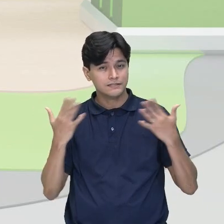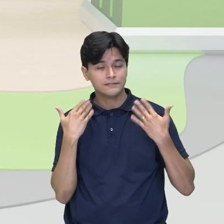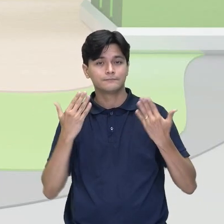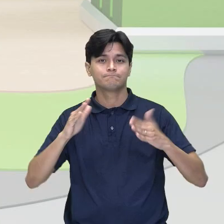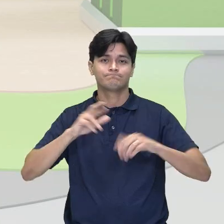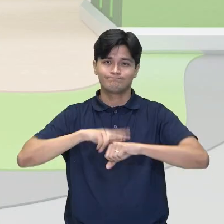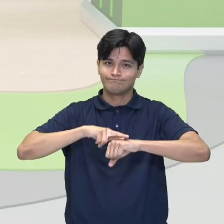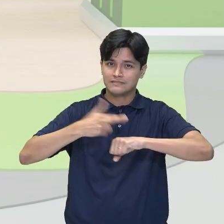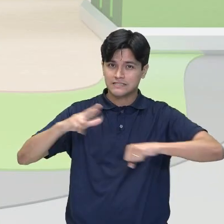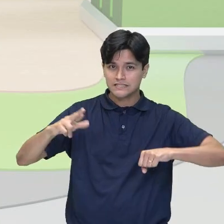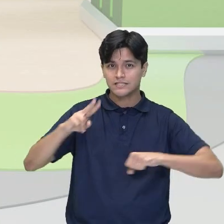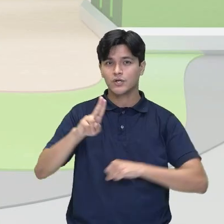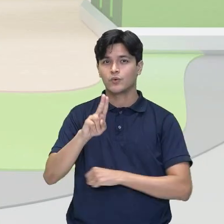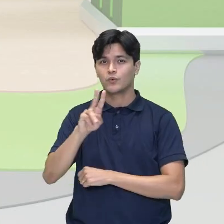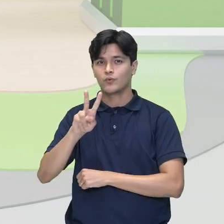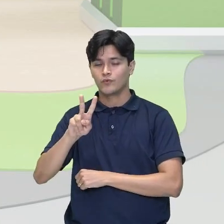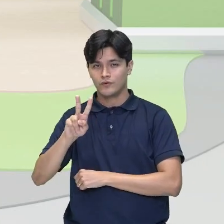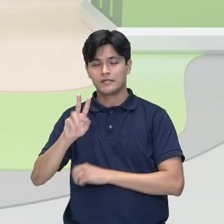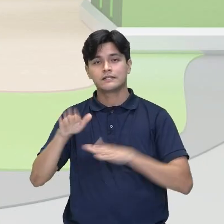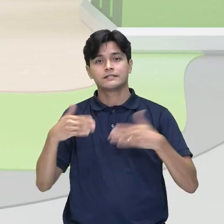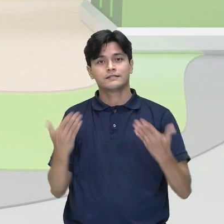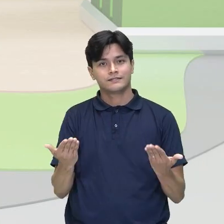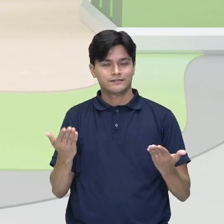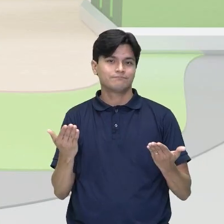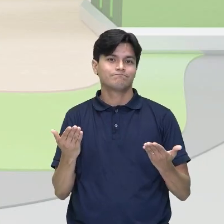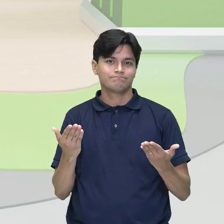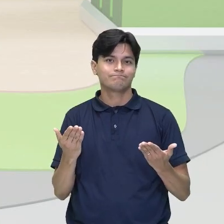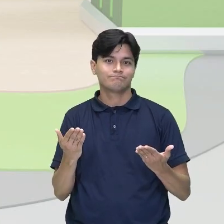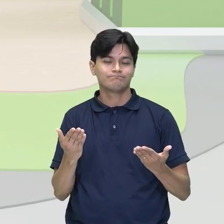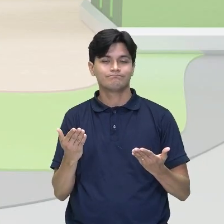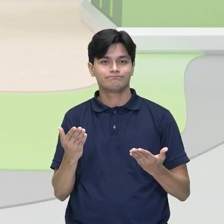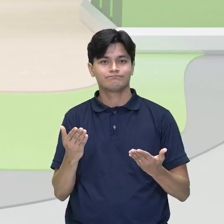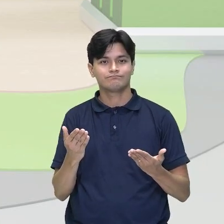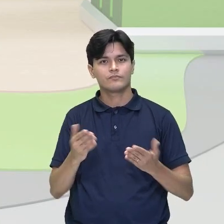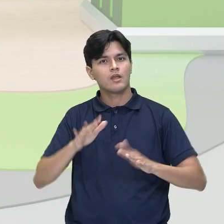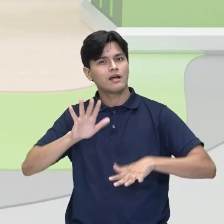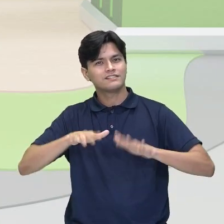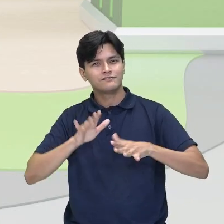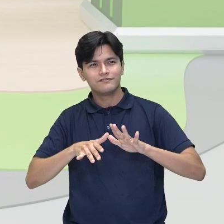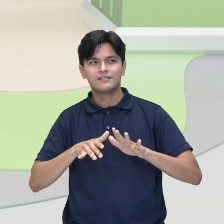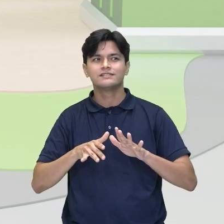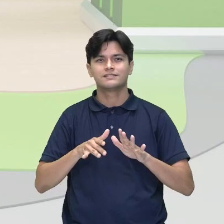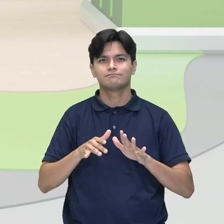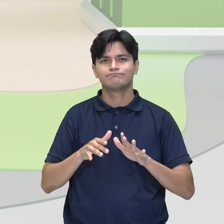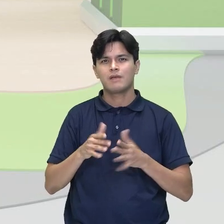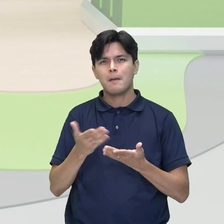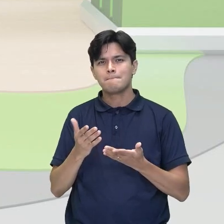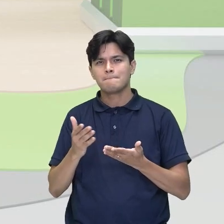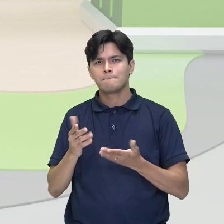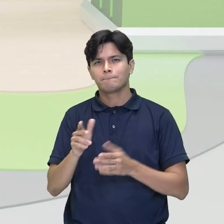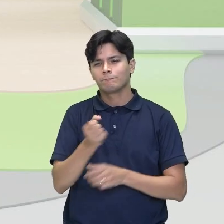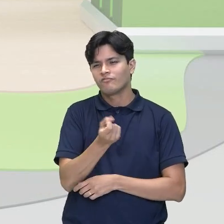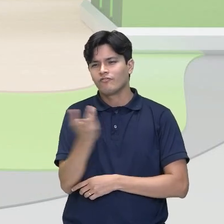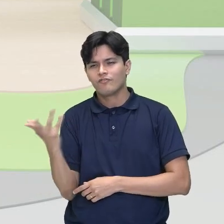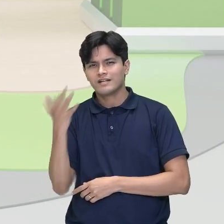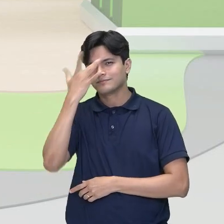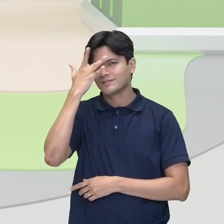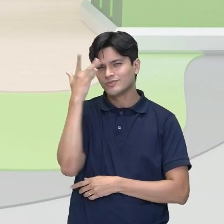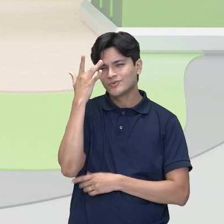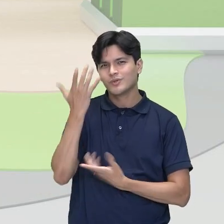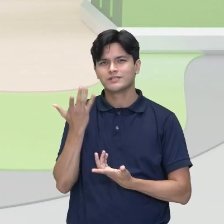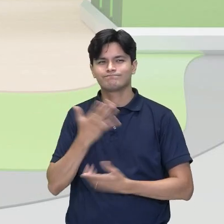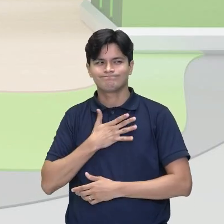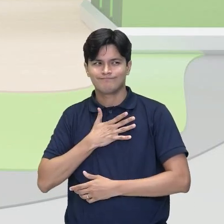do nosso cotidiano, nós não damos tanta importância ao uso adequado de proteção, de